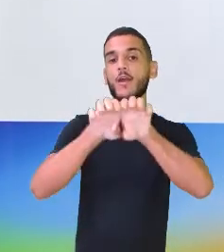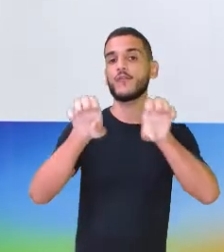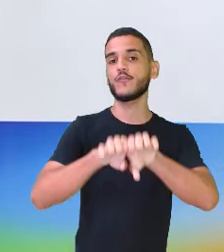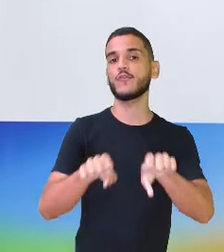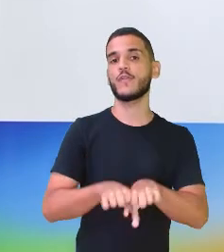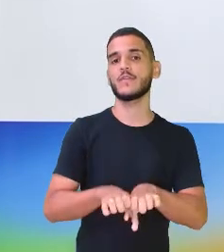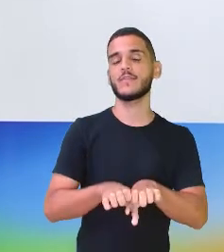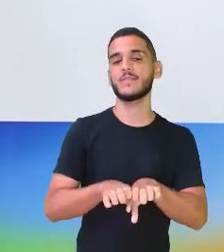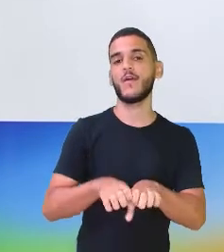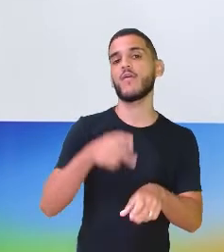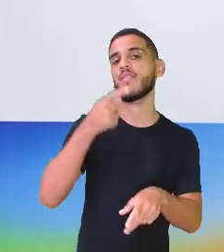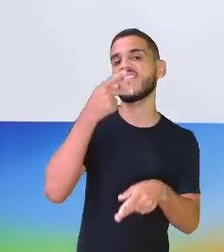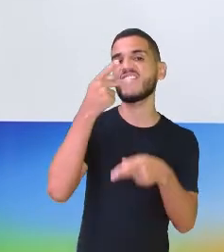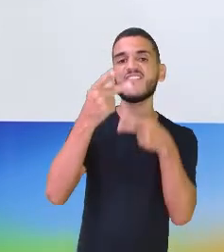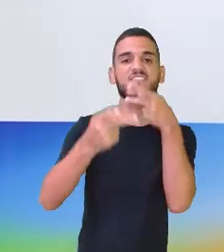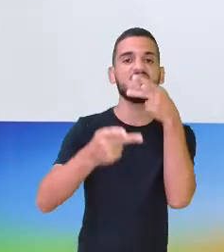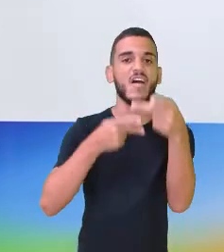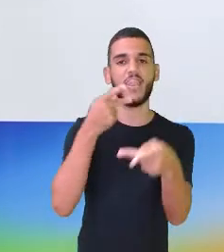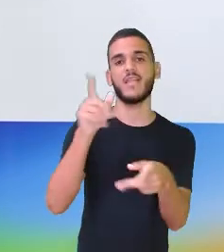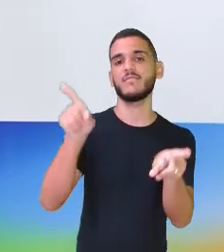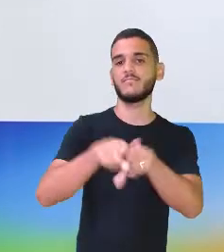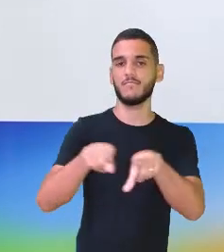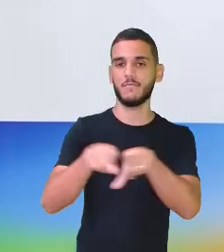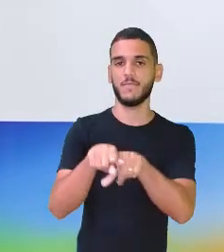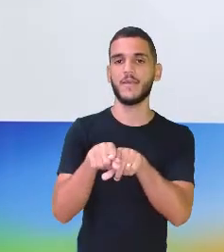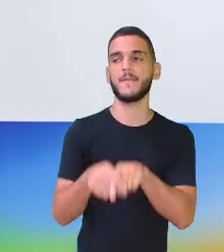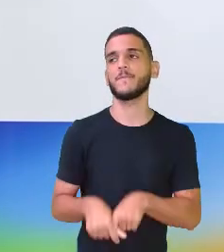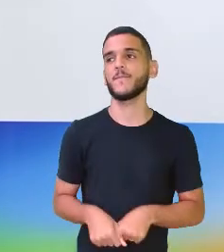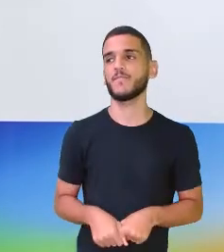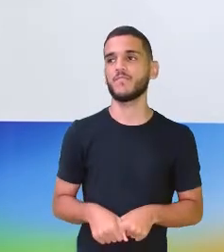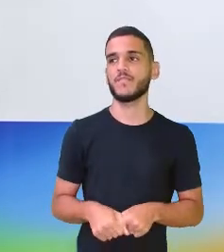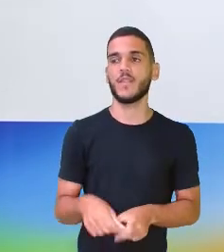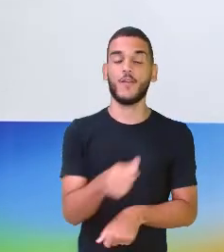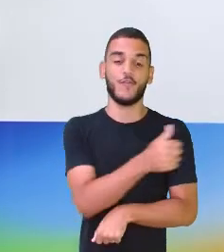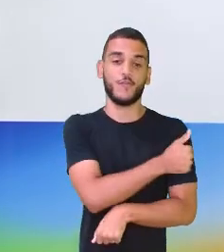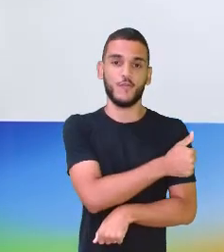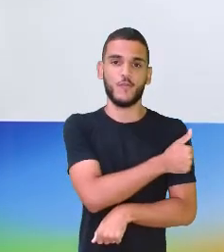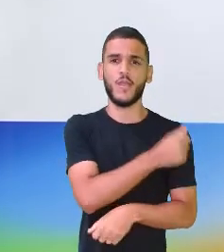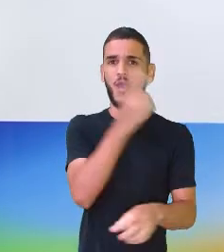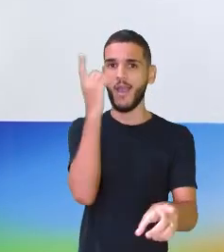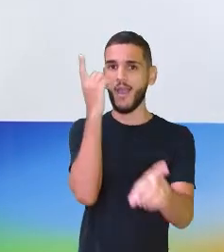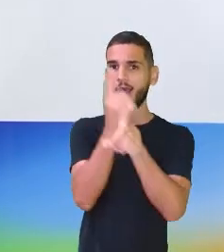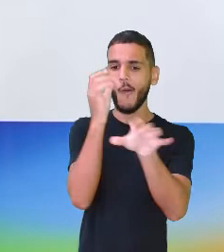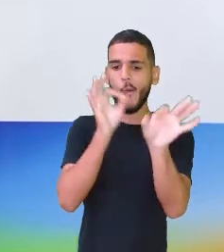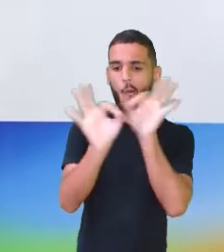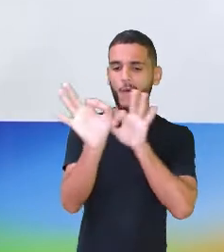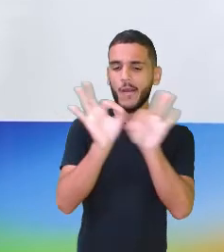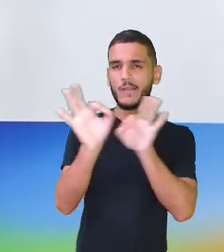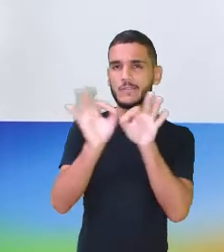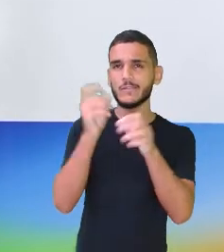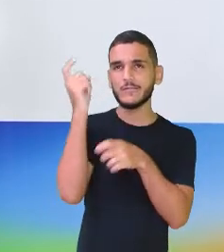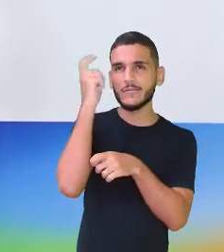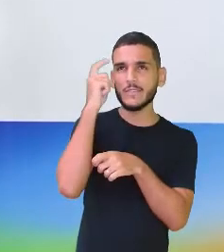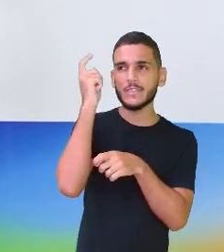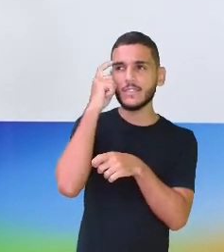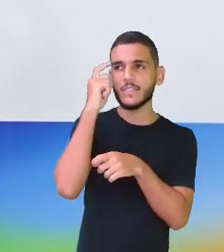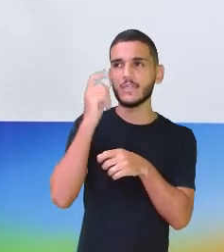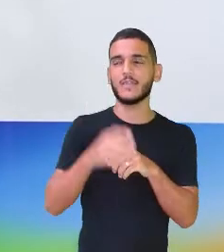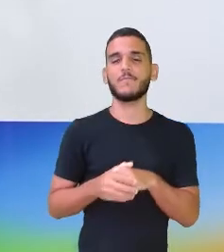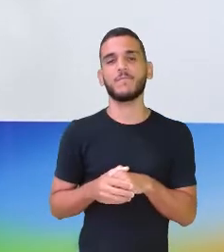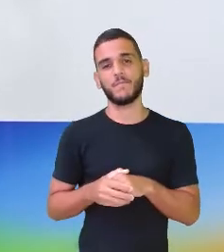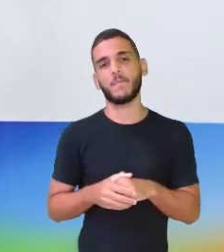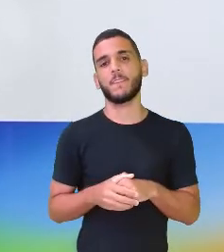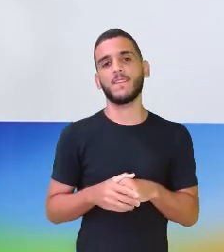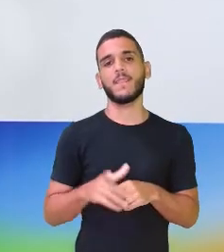momento importante, onde esse estudante está fazendo a descoberta, organizando o seu pensamento, enquanto um